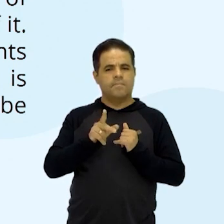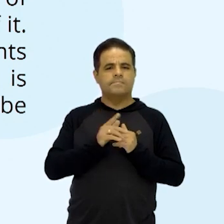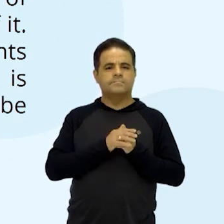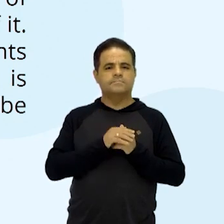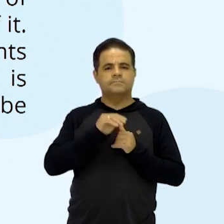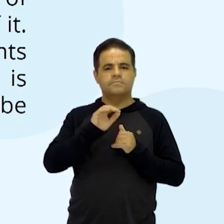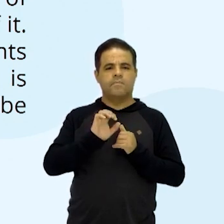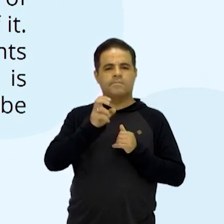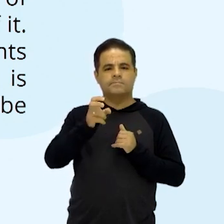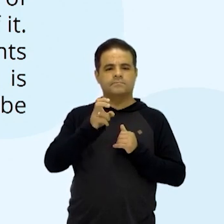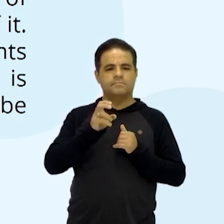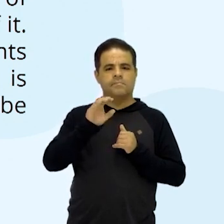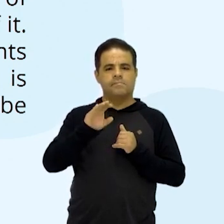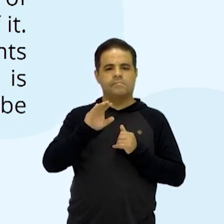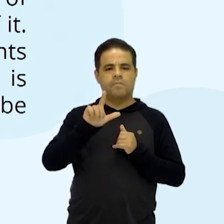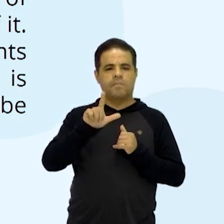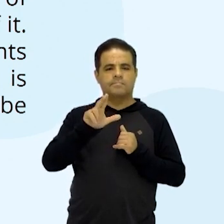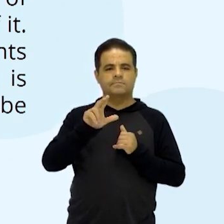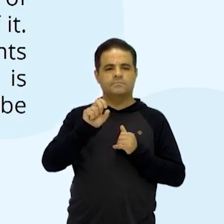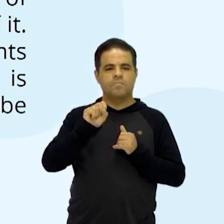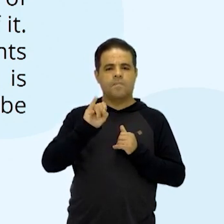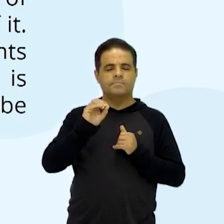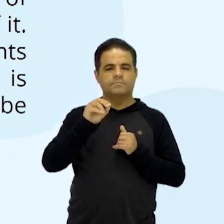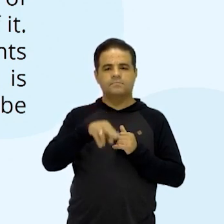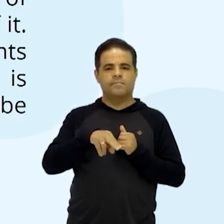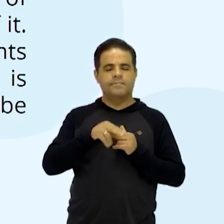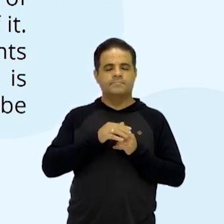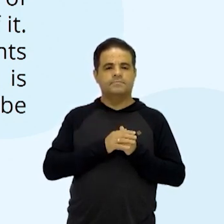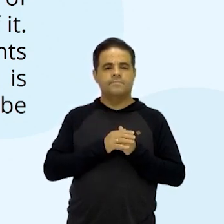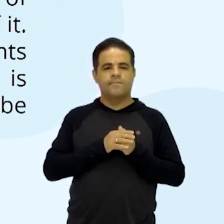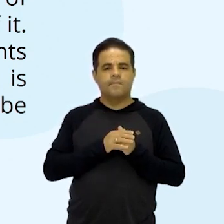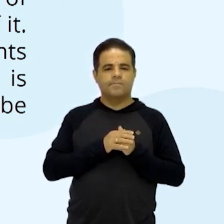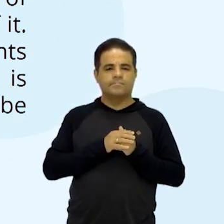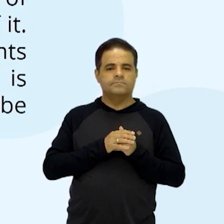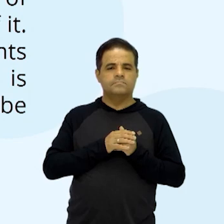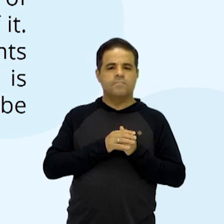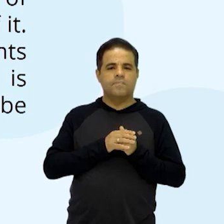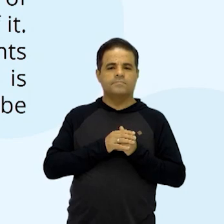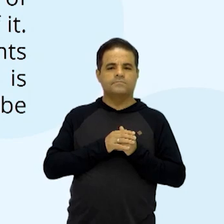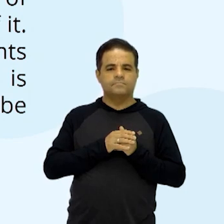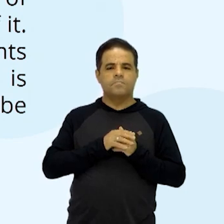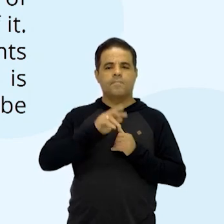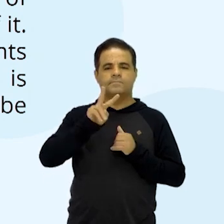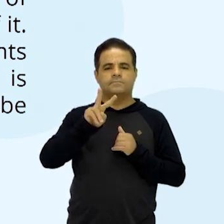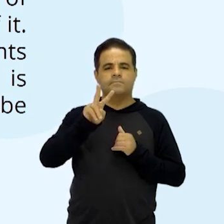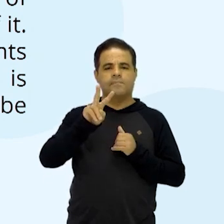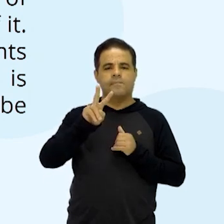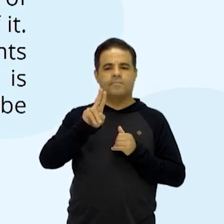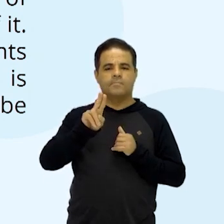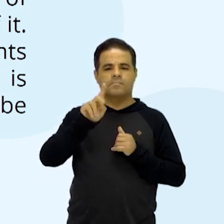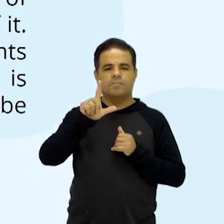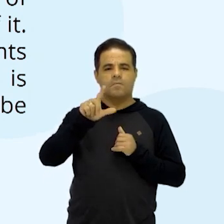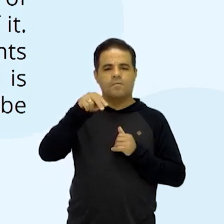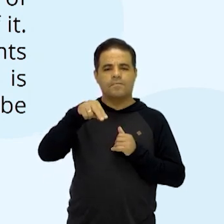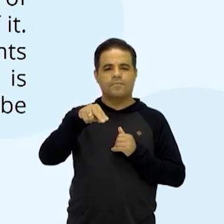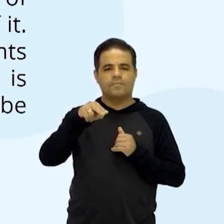yes. And those kinds of things, and sometimes the most vulnerable. Olha só, vulneráveis estão aqui.